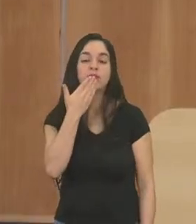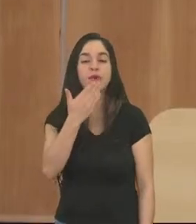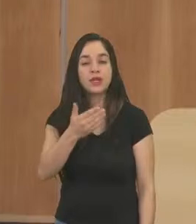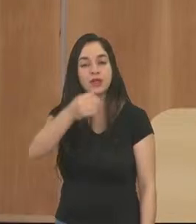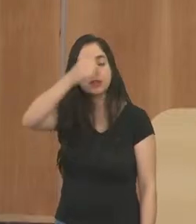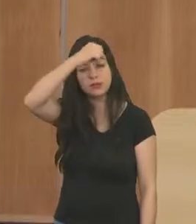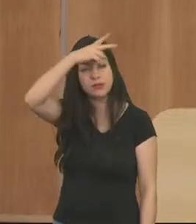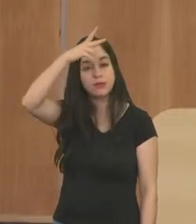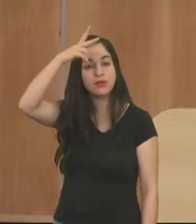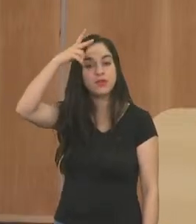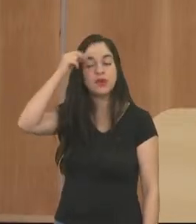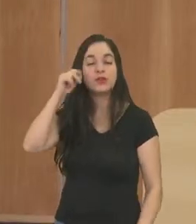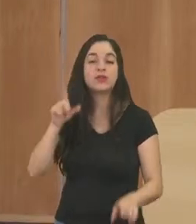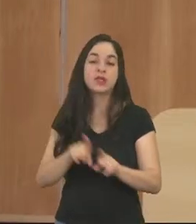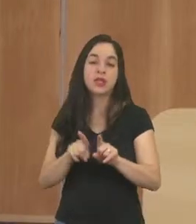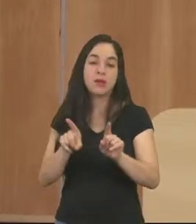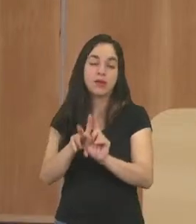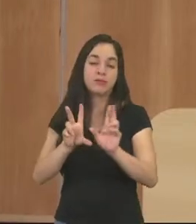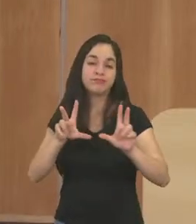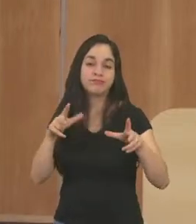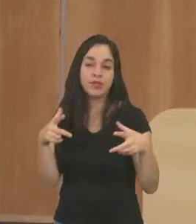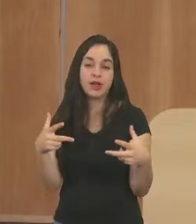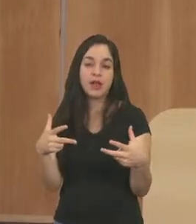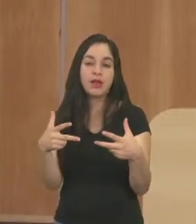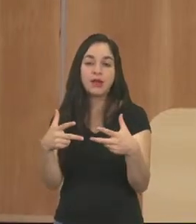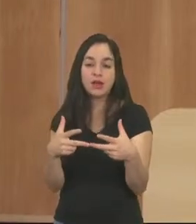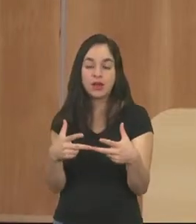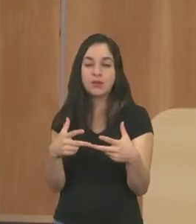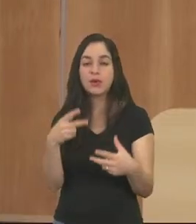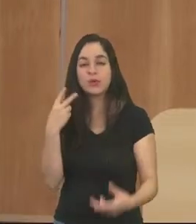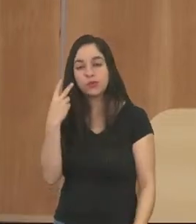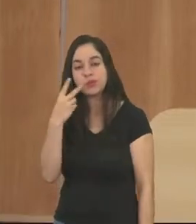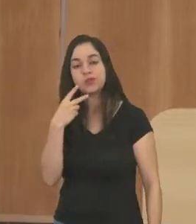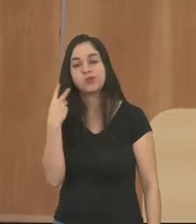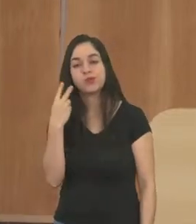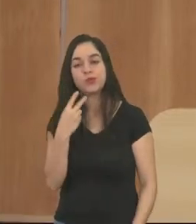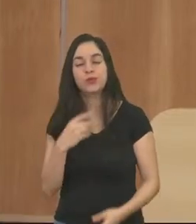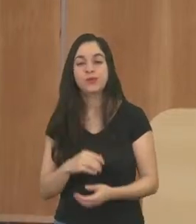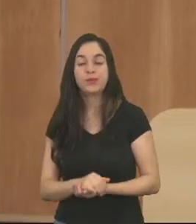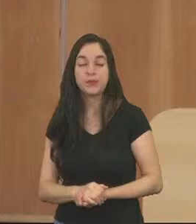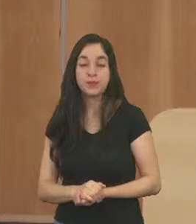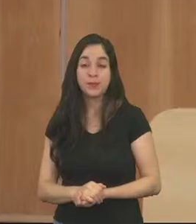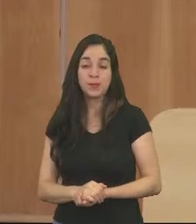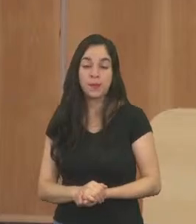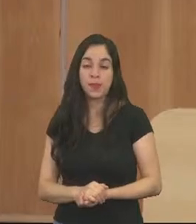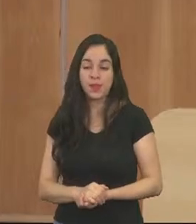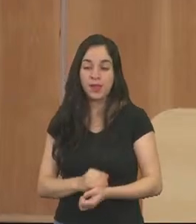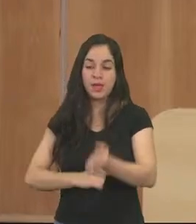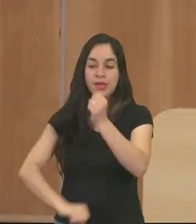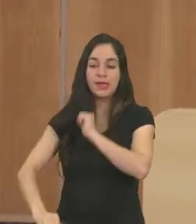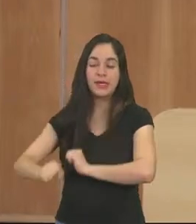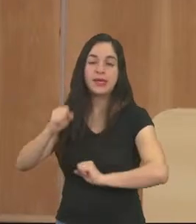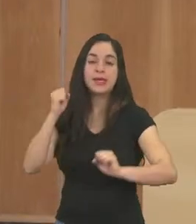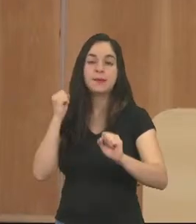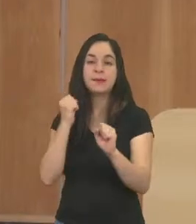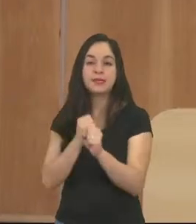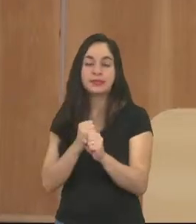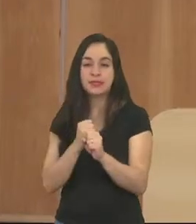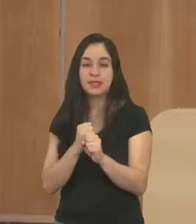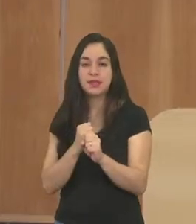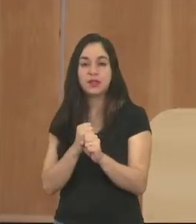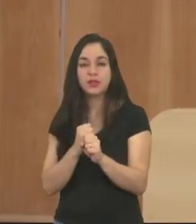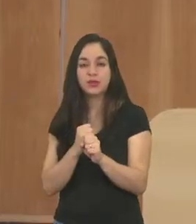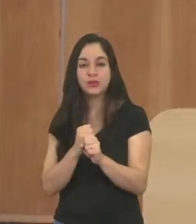Prefeitura e para a Câmara de Vereadores. Nós tivemos no ano passado o posicionamento na configuração da